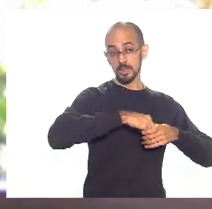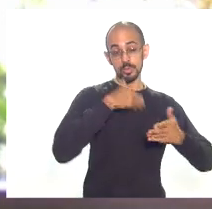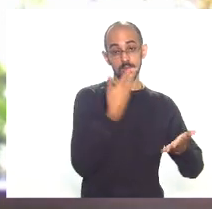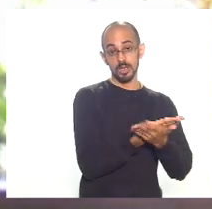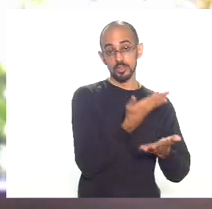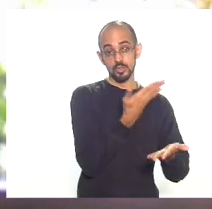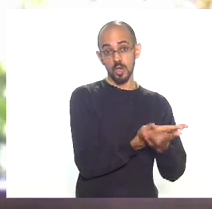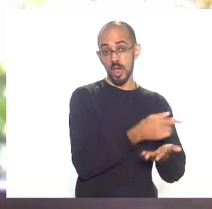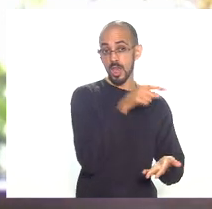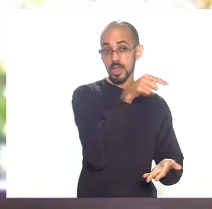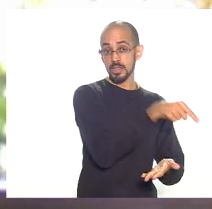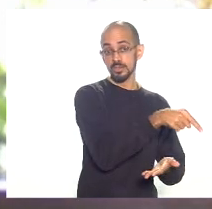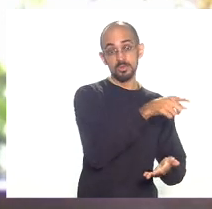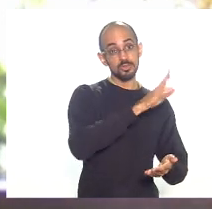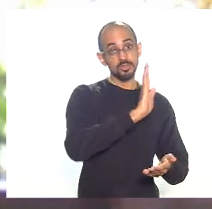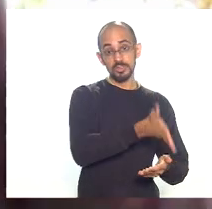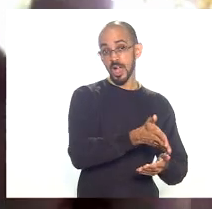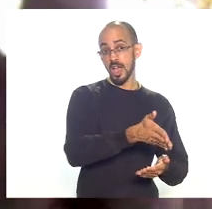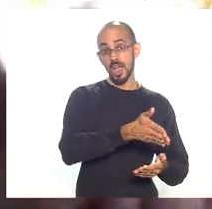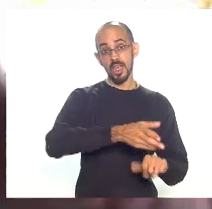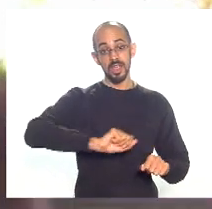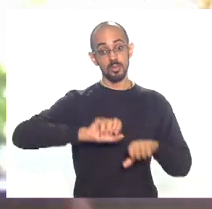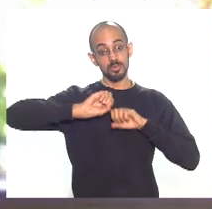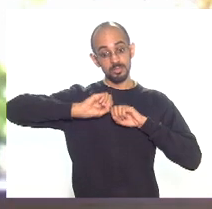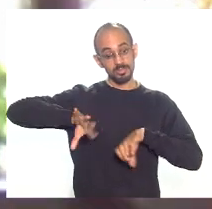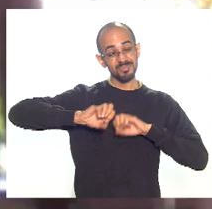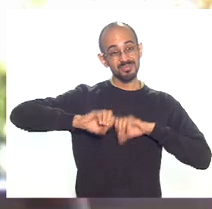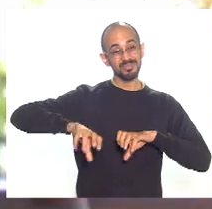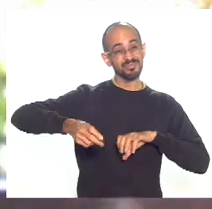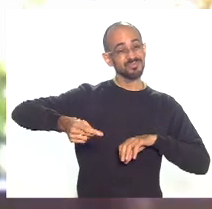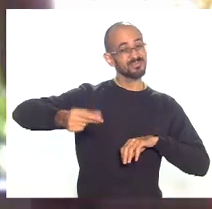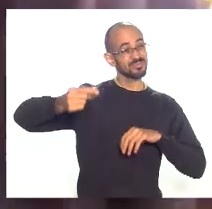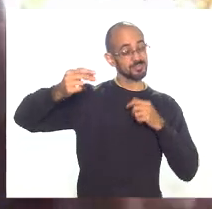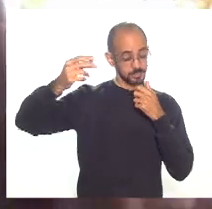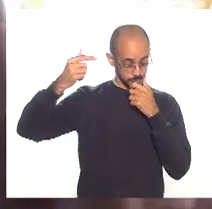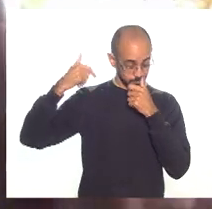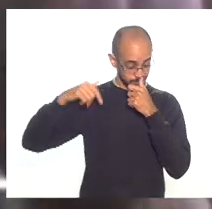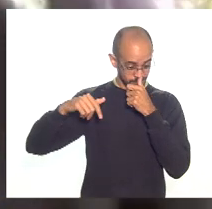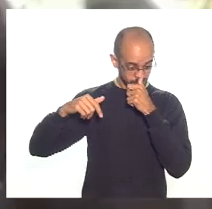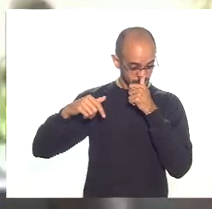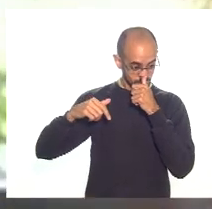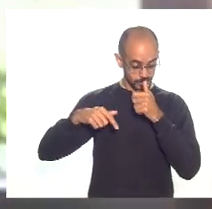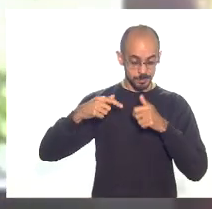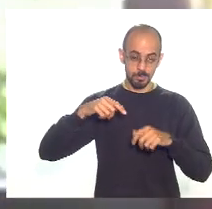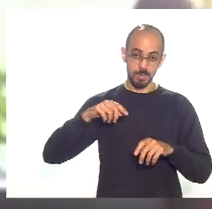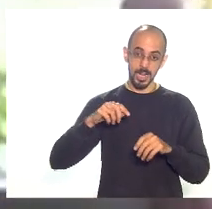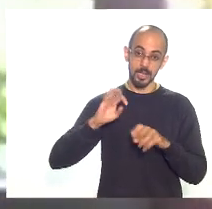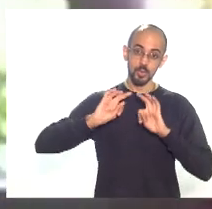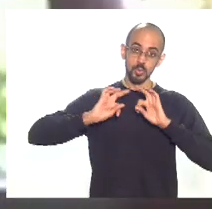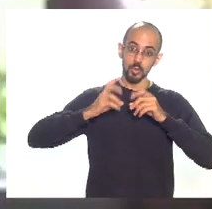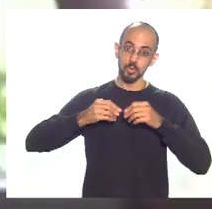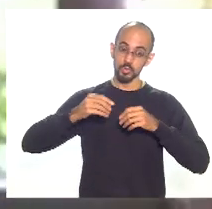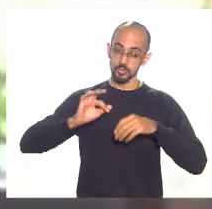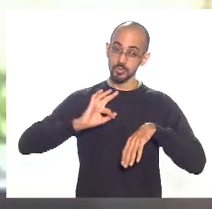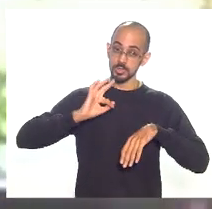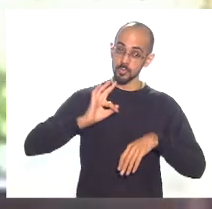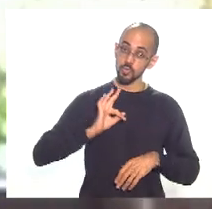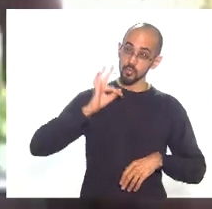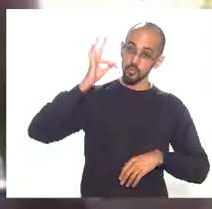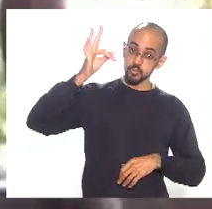isso daí já é um ensinamento passado para aqueles que serão futuros